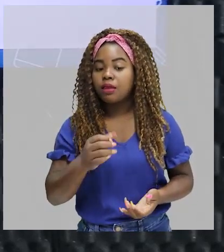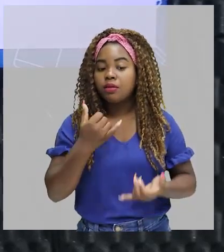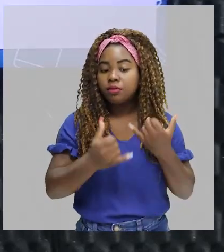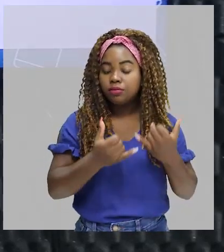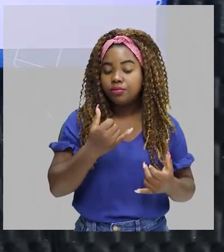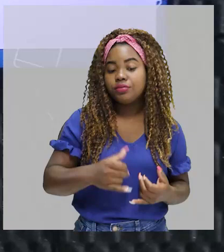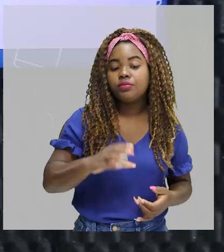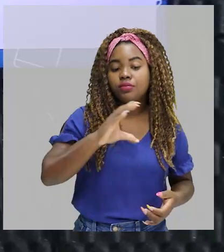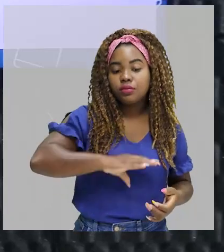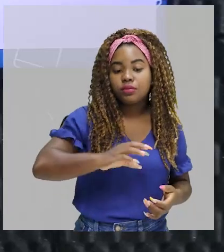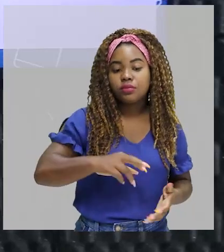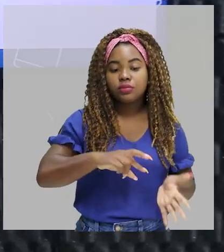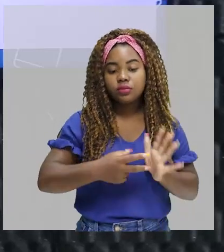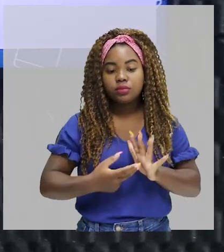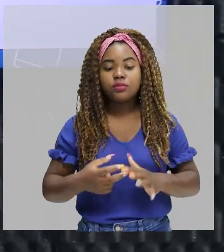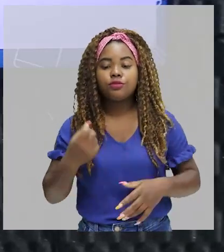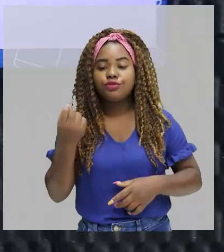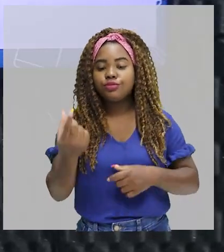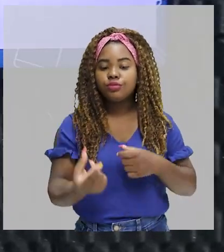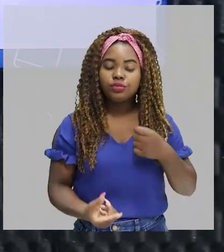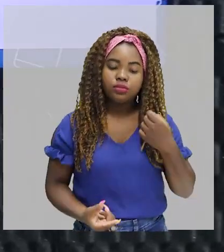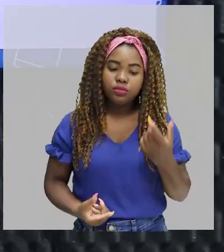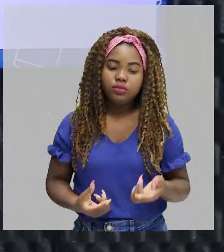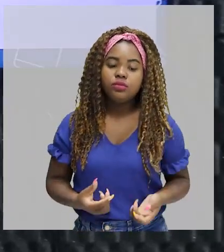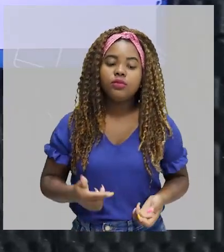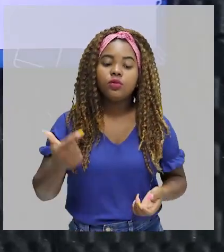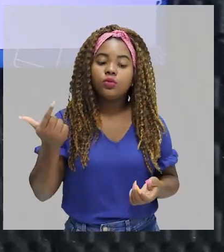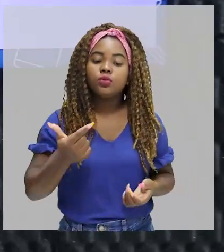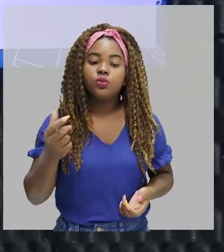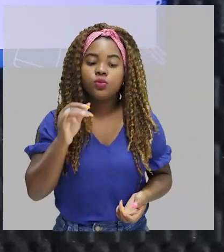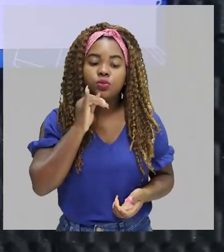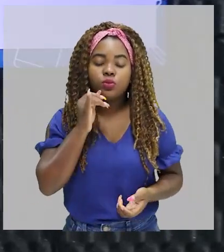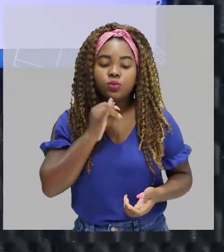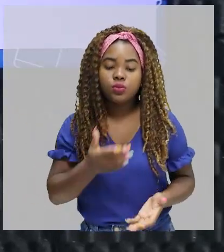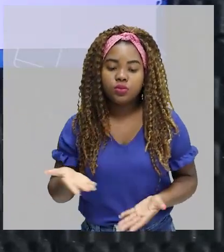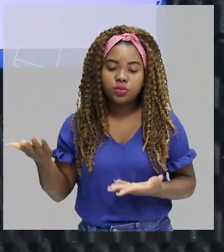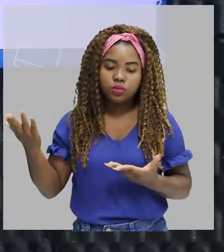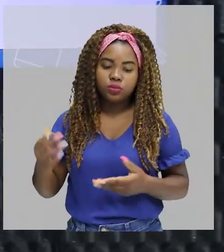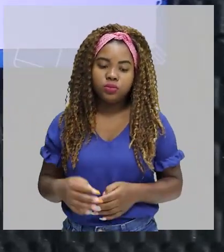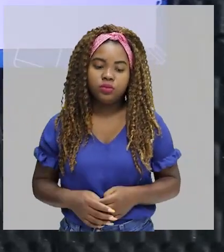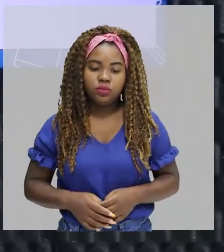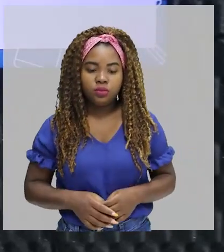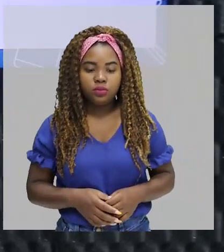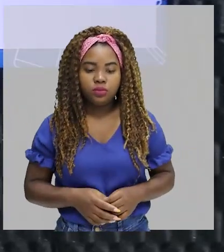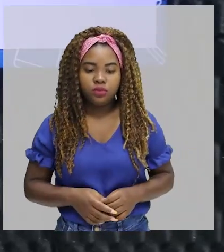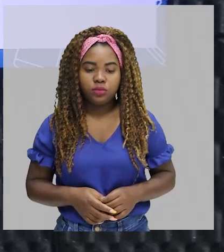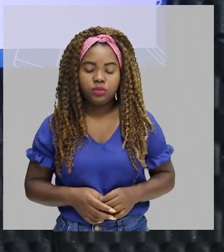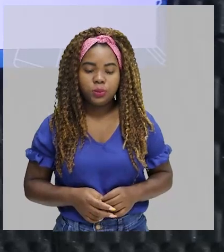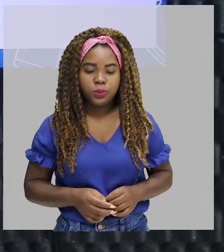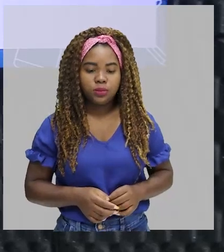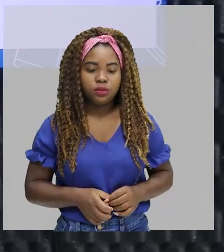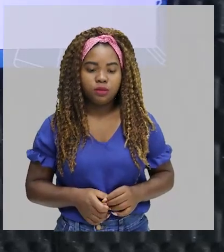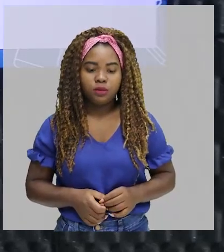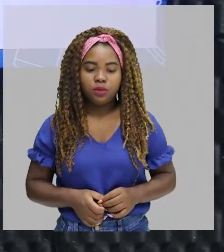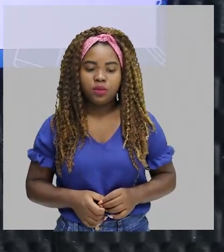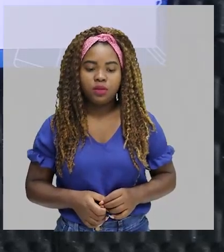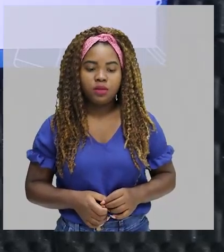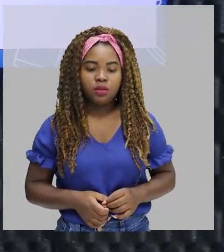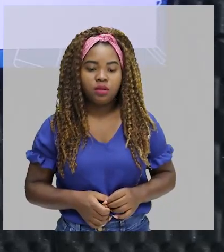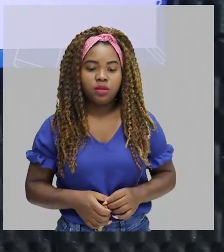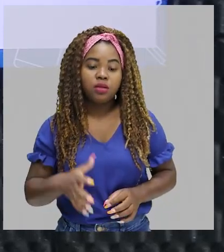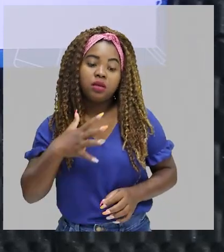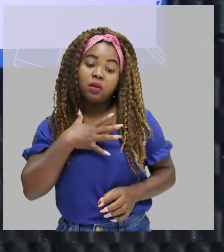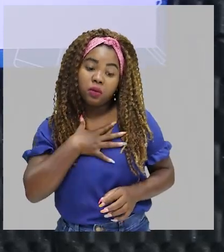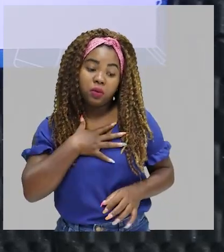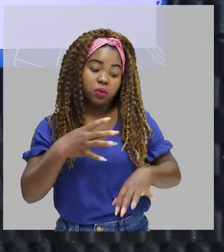português e significa raro. No exemplo de baixo, I like my steak rare. Eu gosto do